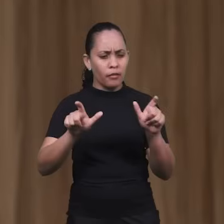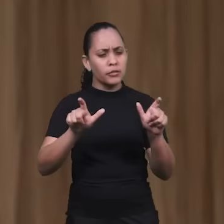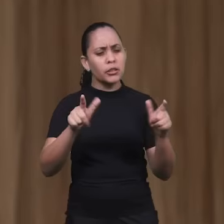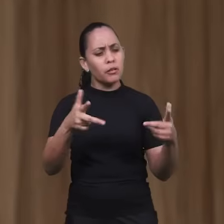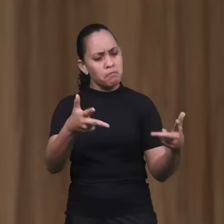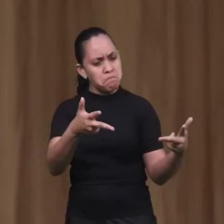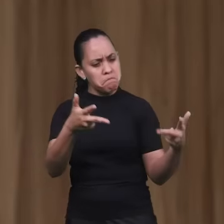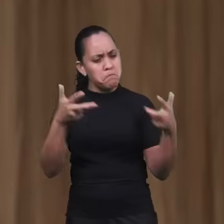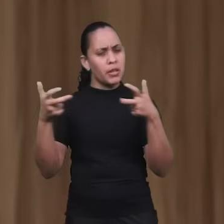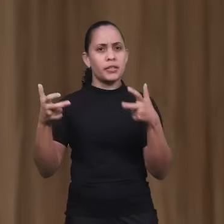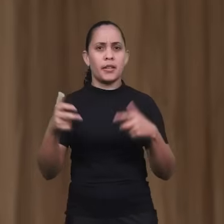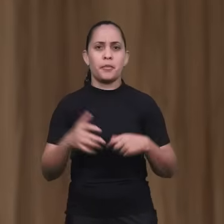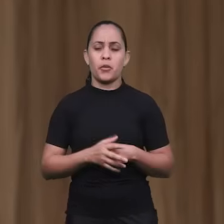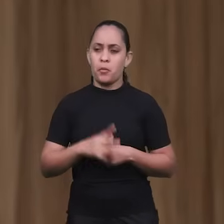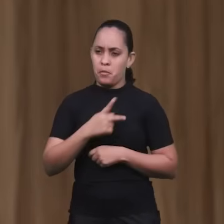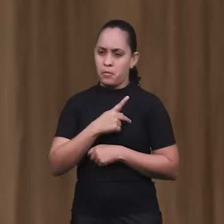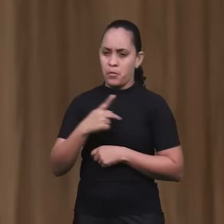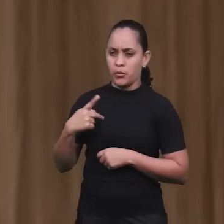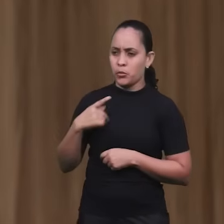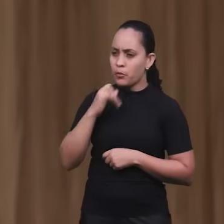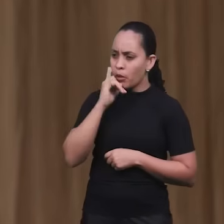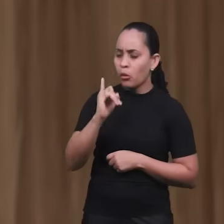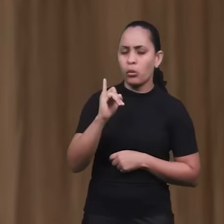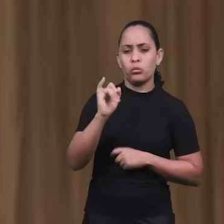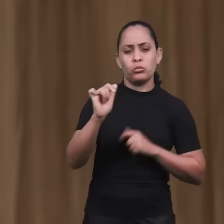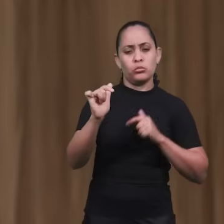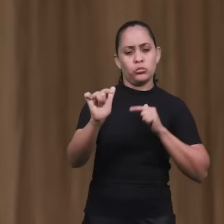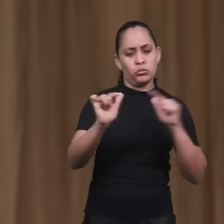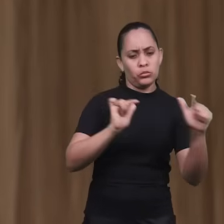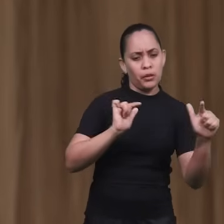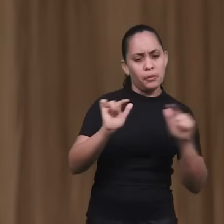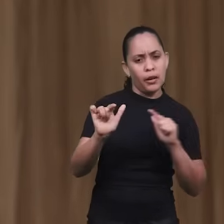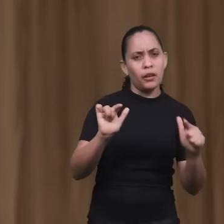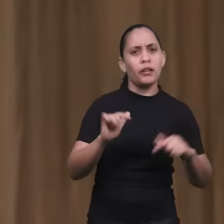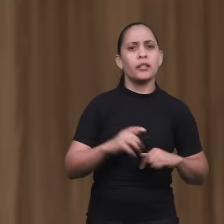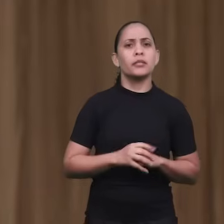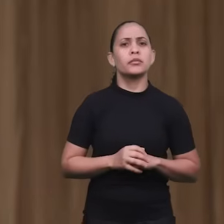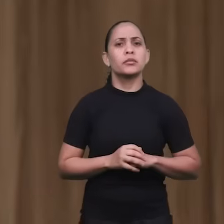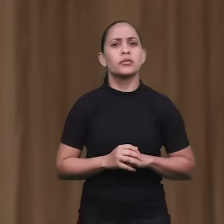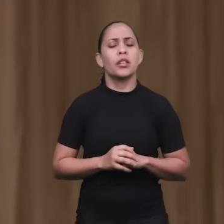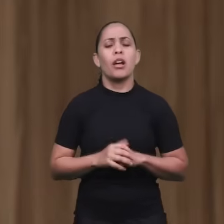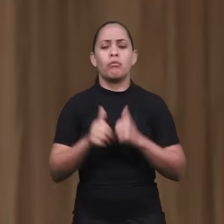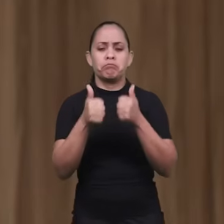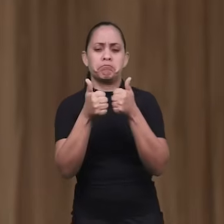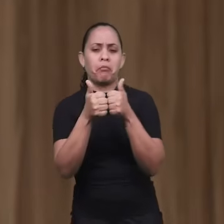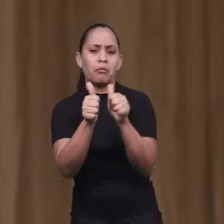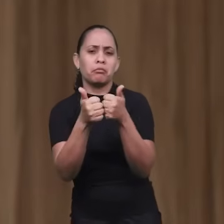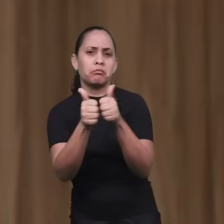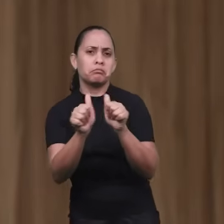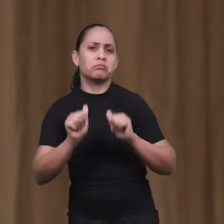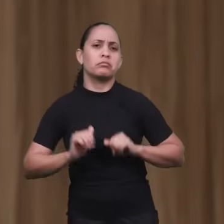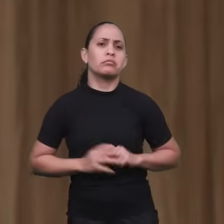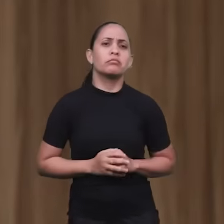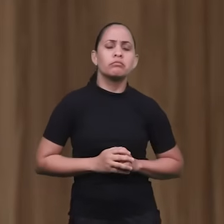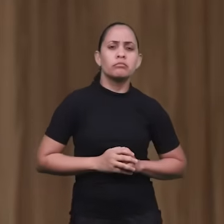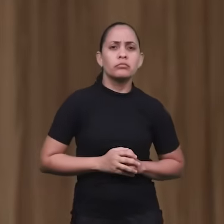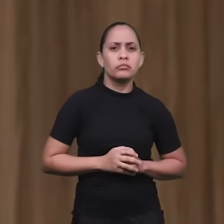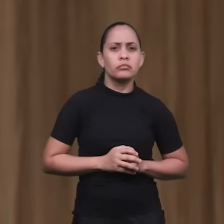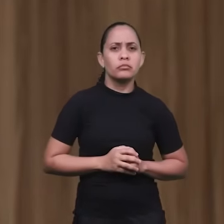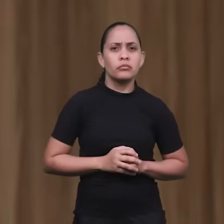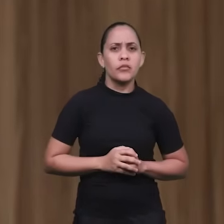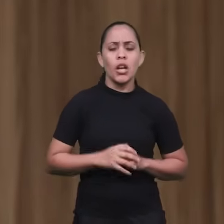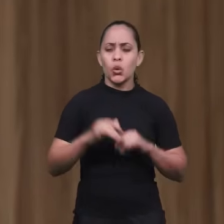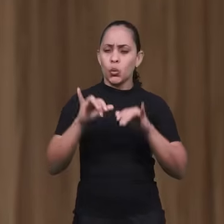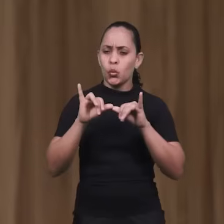local de trabalho, dentro de um transporte, né? num supermercado, onde você está, você